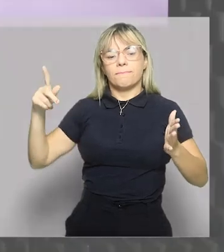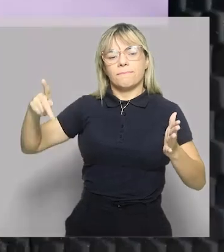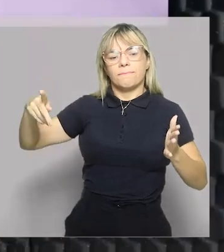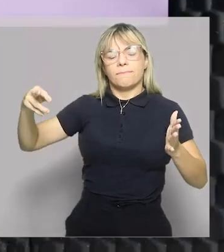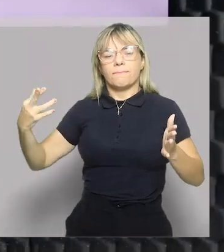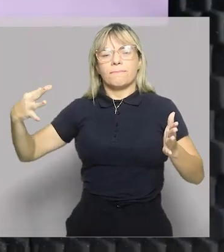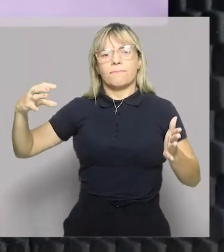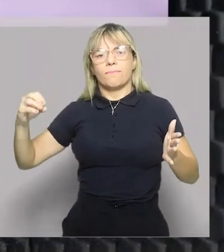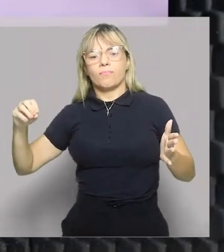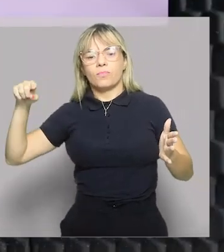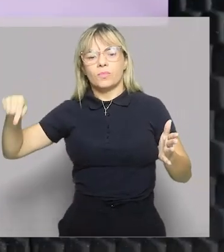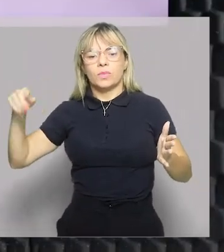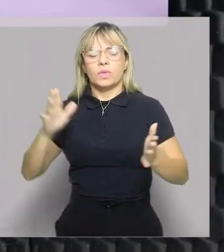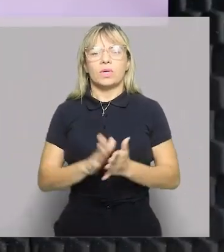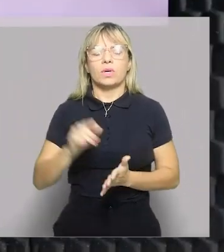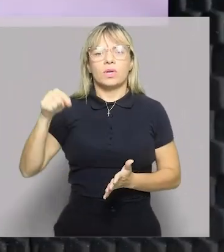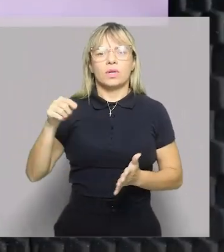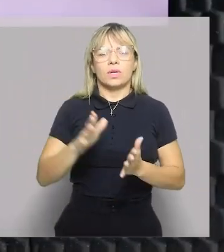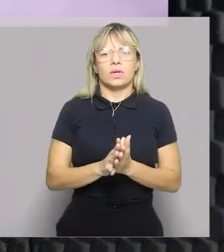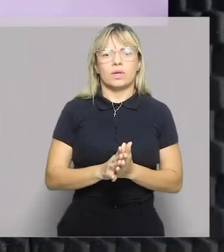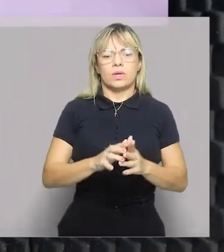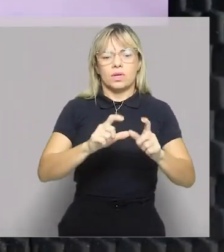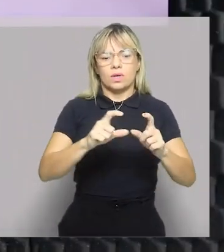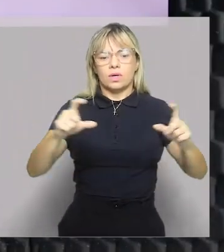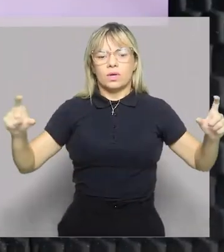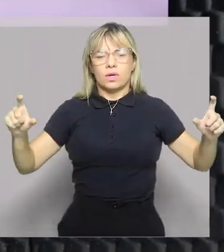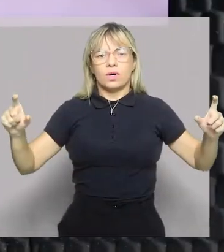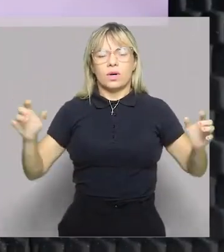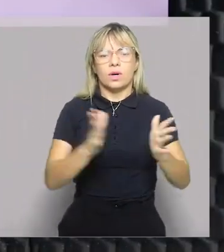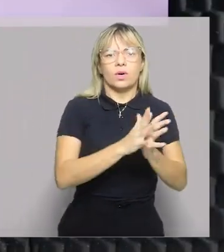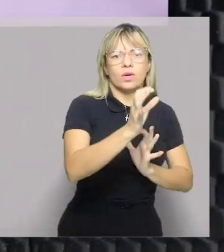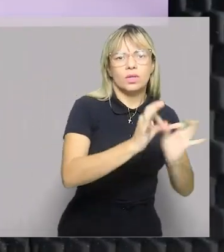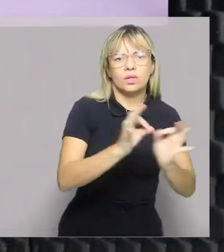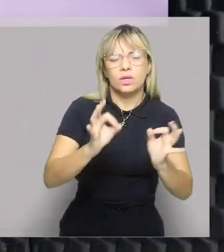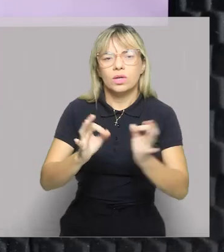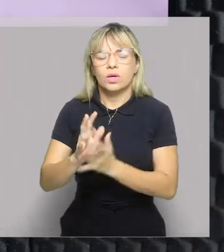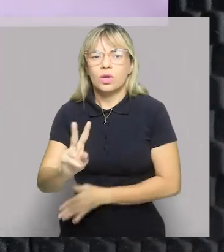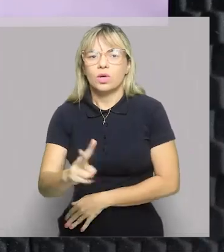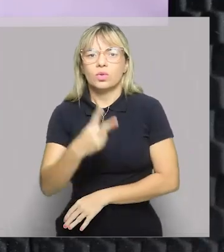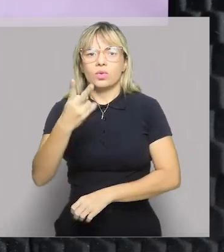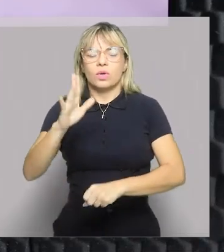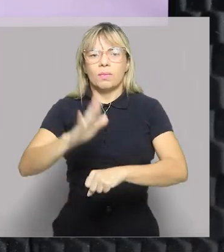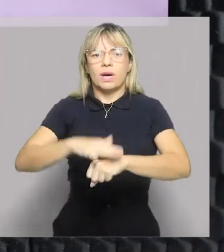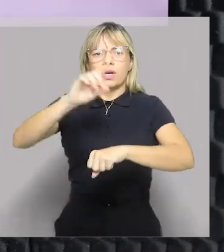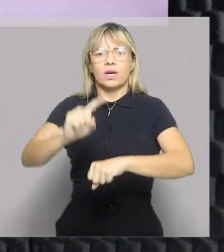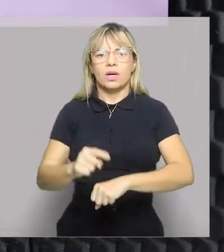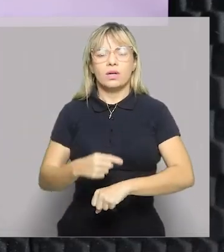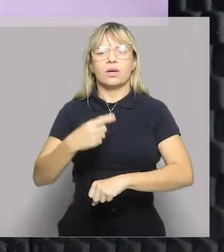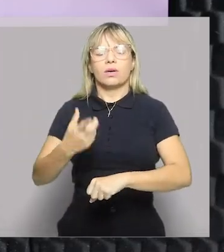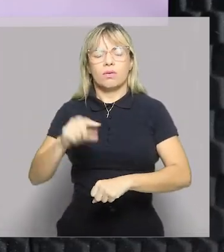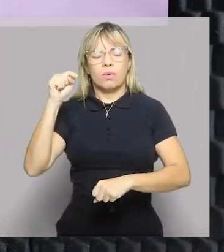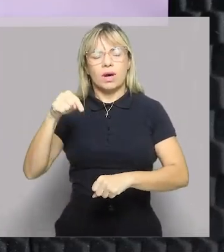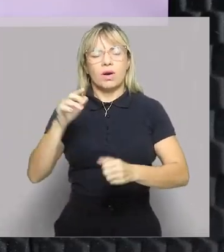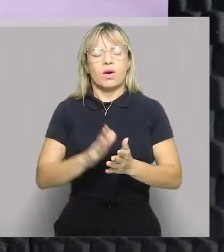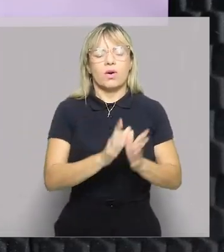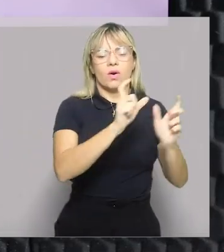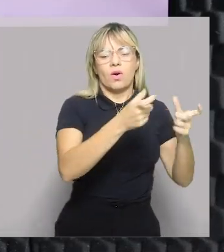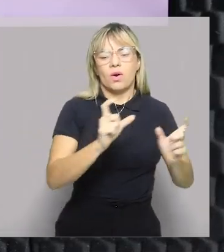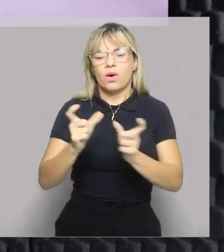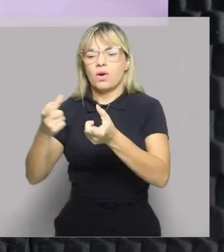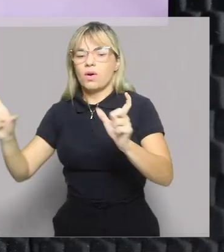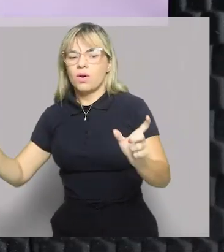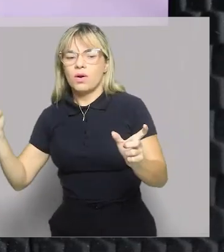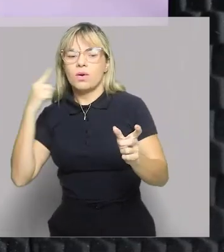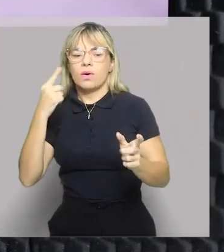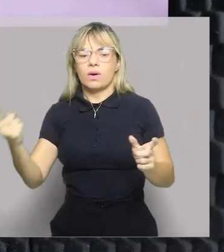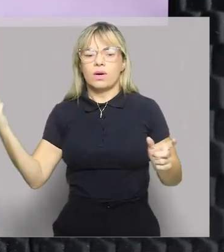período? Período é uma frase organizada em duas ou mais orações, em uma ou mais orações, tá? Então, na frase,